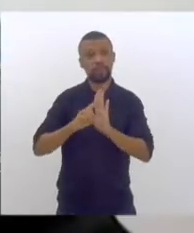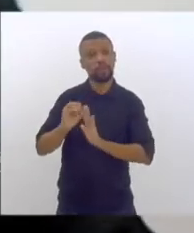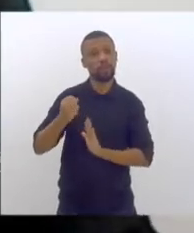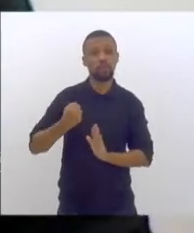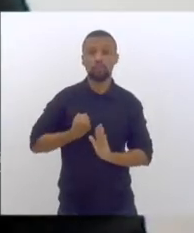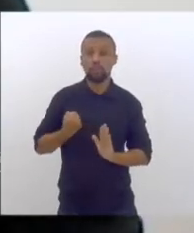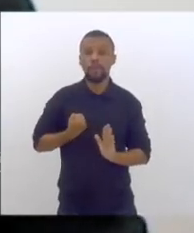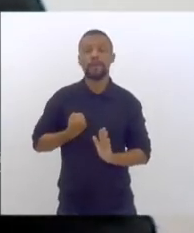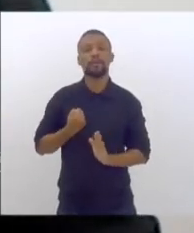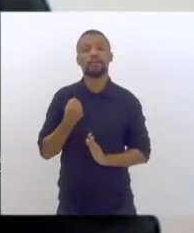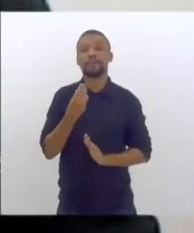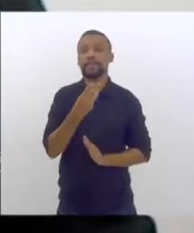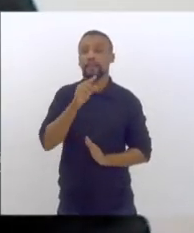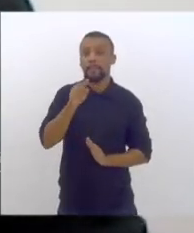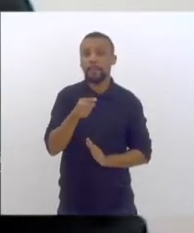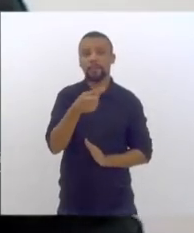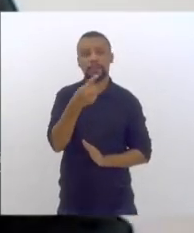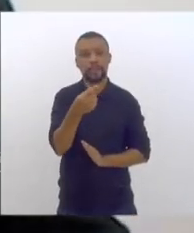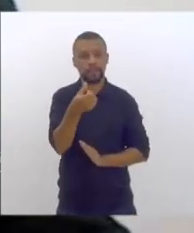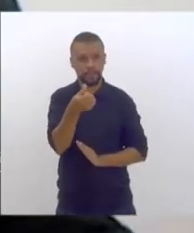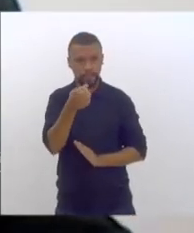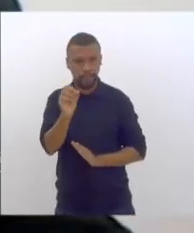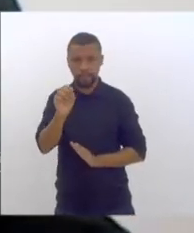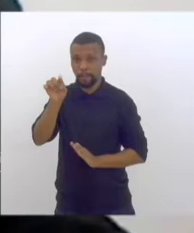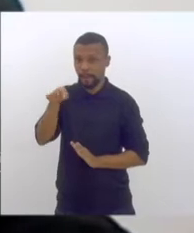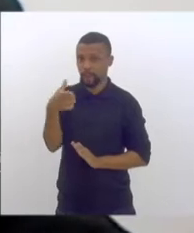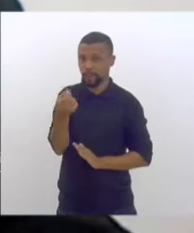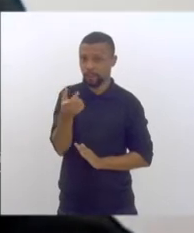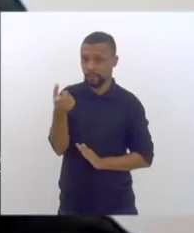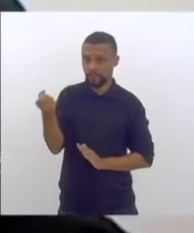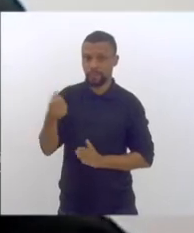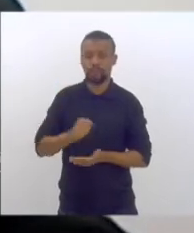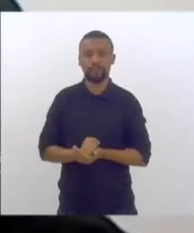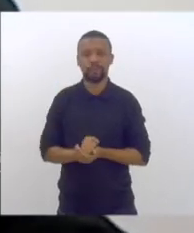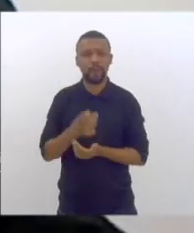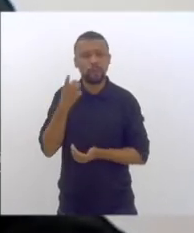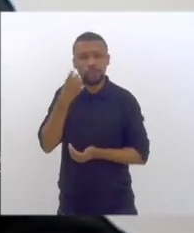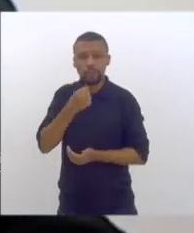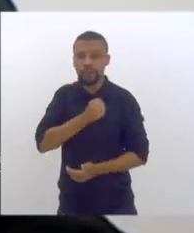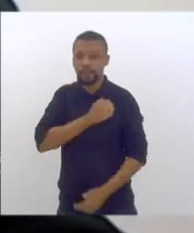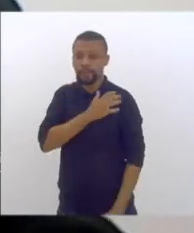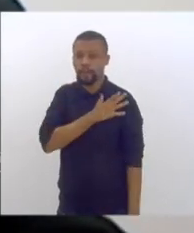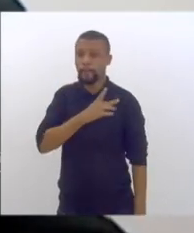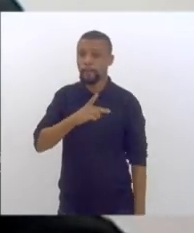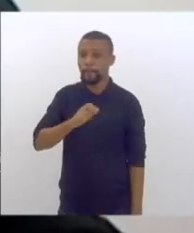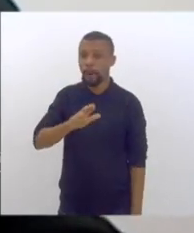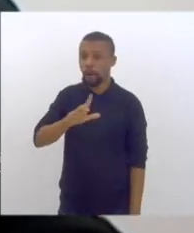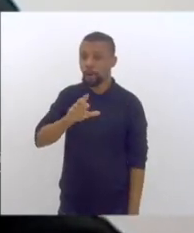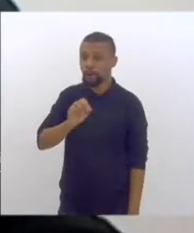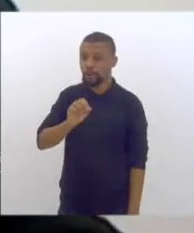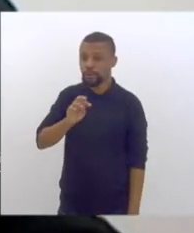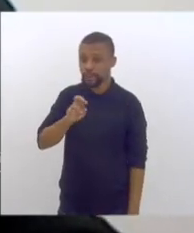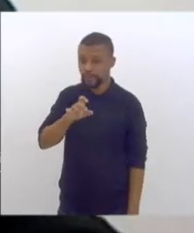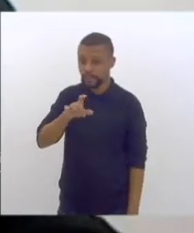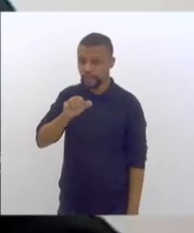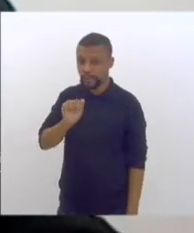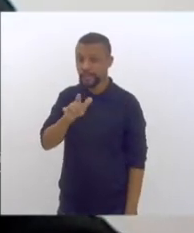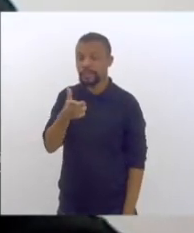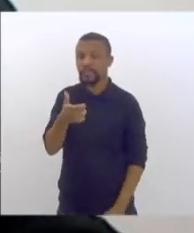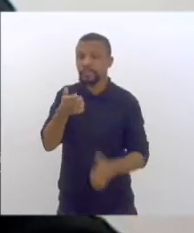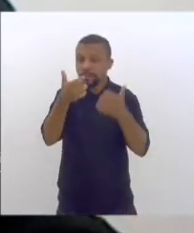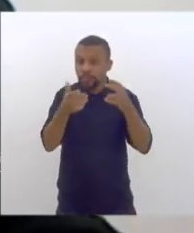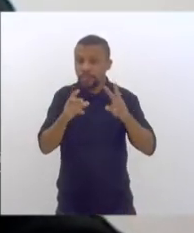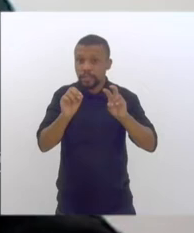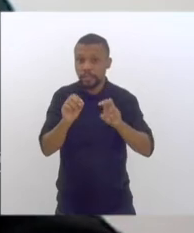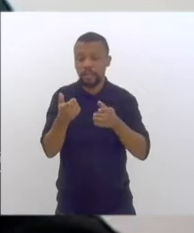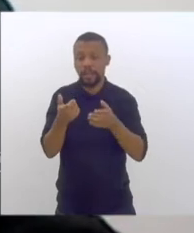lei 3.160 de 2020 o deputado Capitão Paulo Teixeira que dispõe sobre a instalação de bicicletários